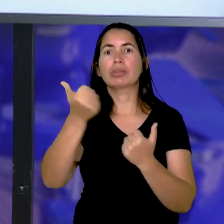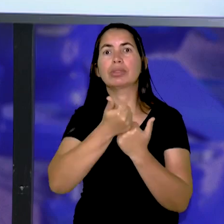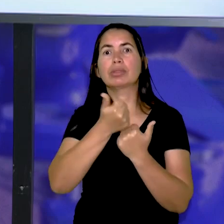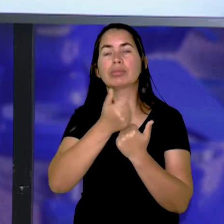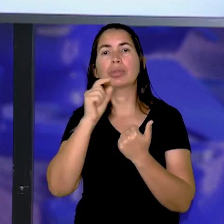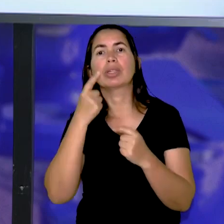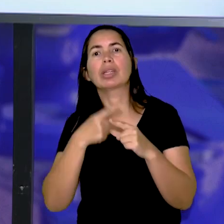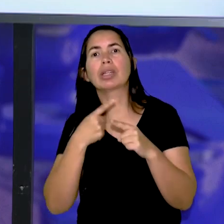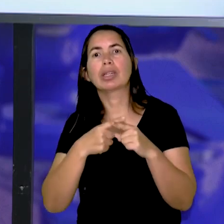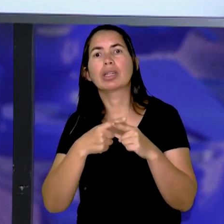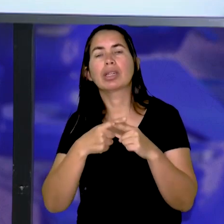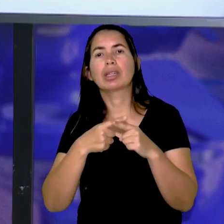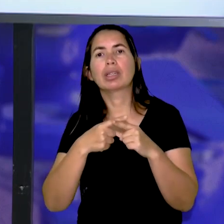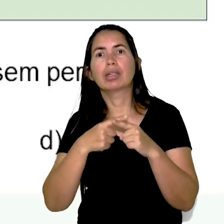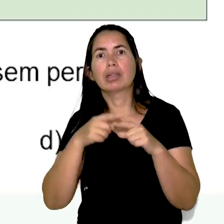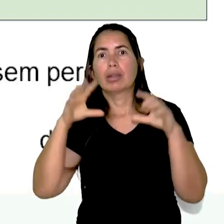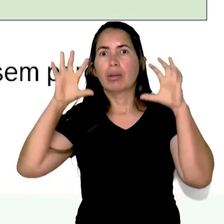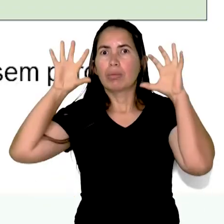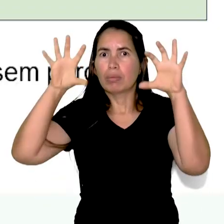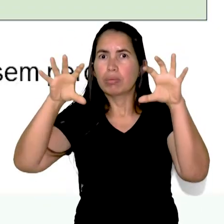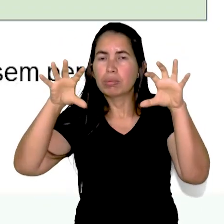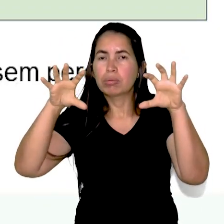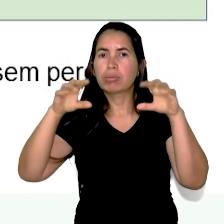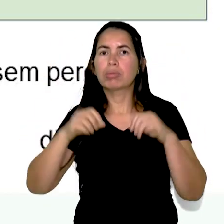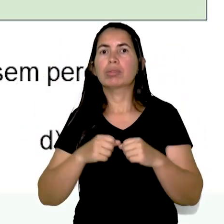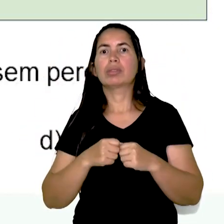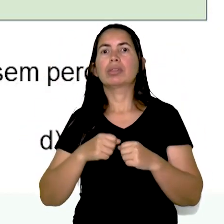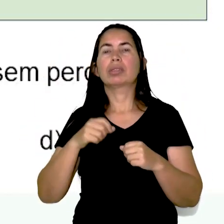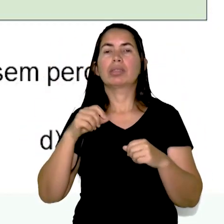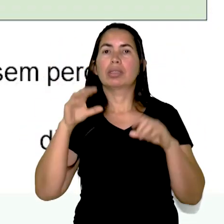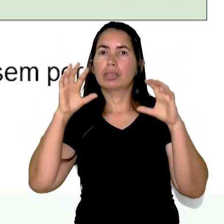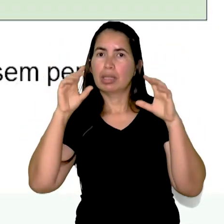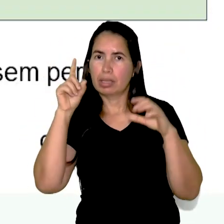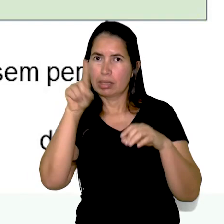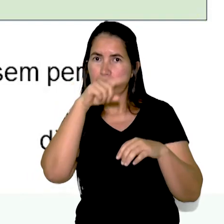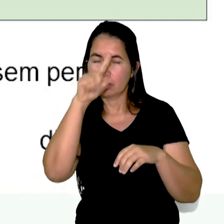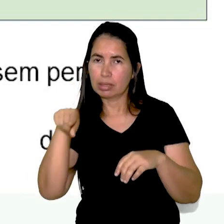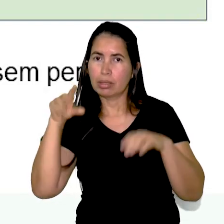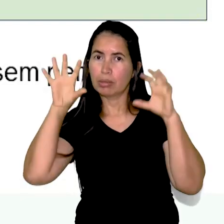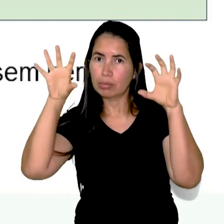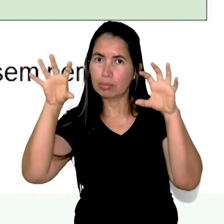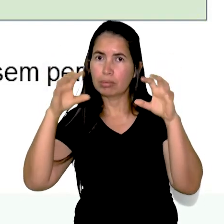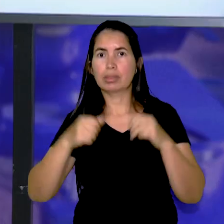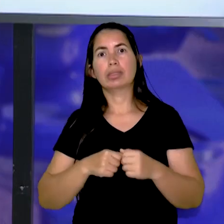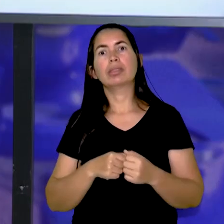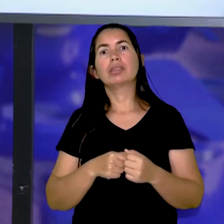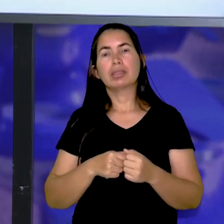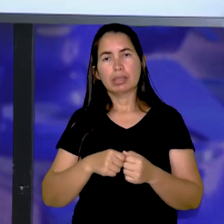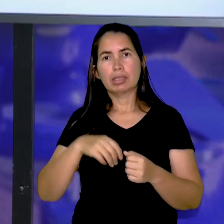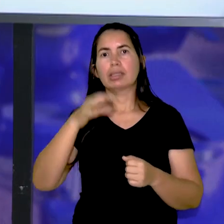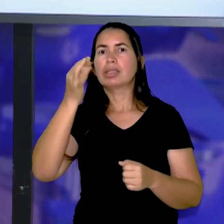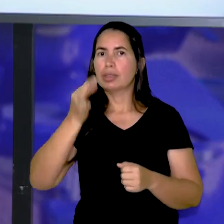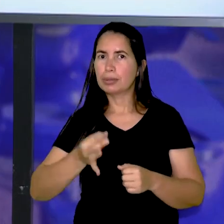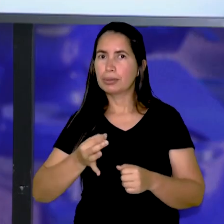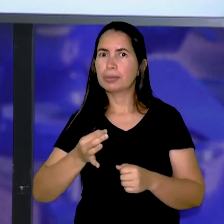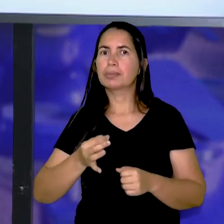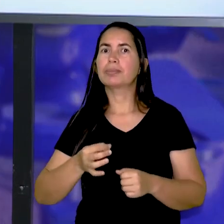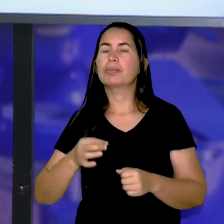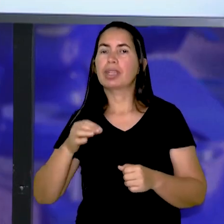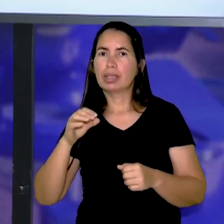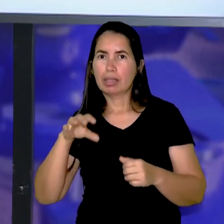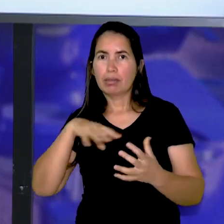por assustador. Quem assinalou assustador, acertou. Por quê? Fantasmagórico quer dizer assim, que